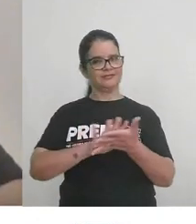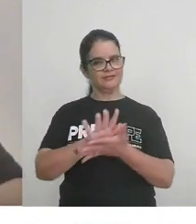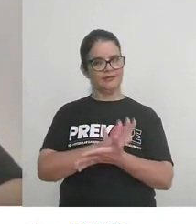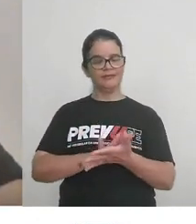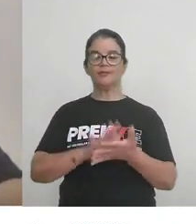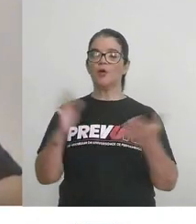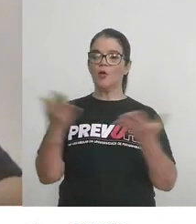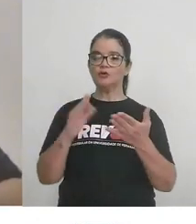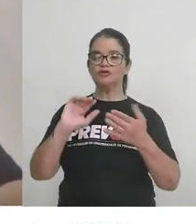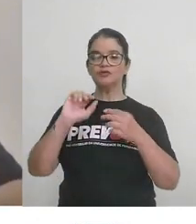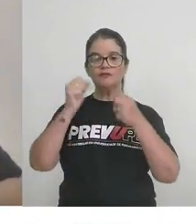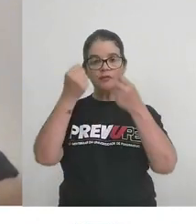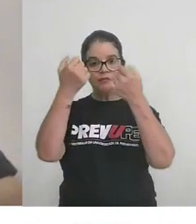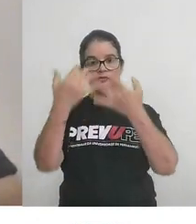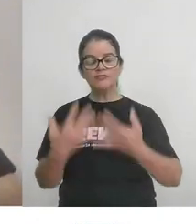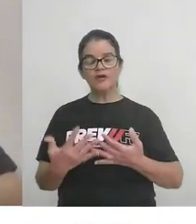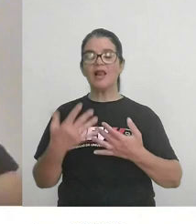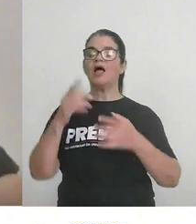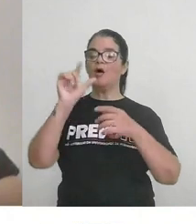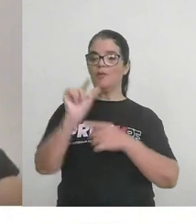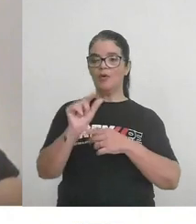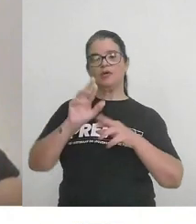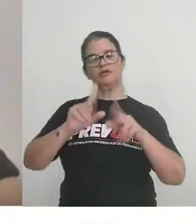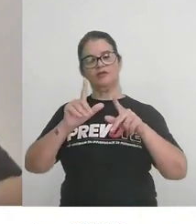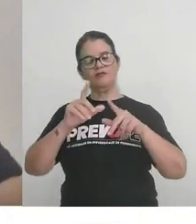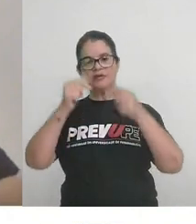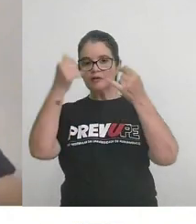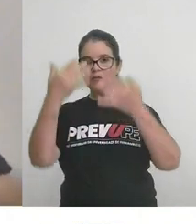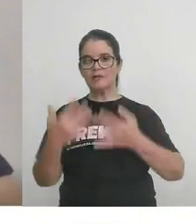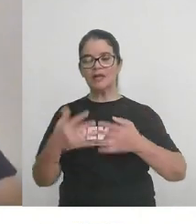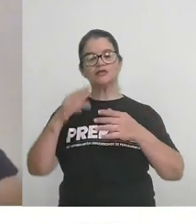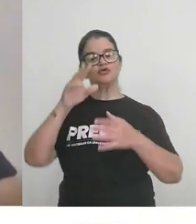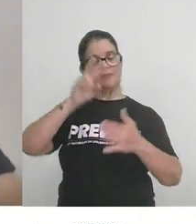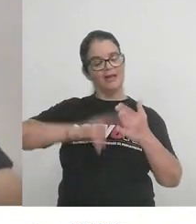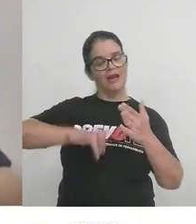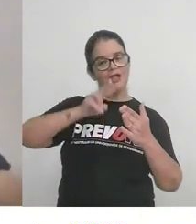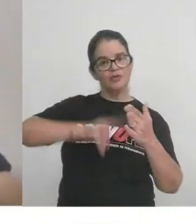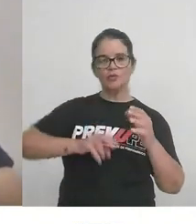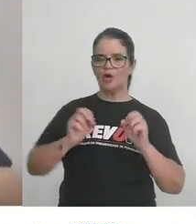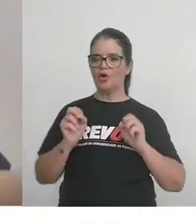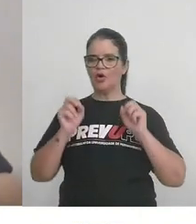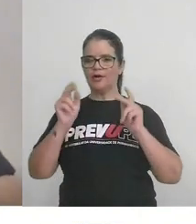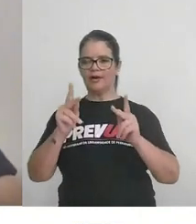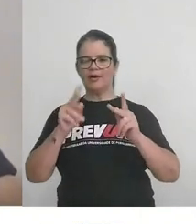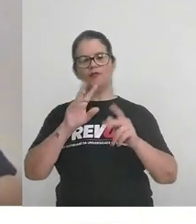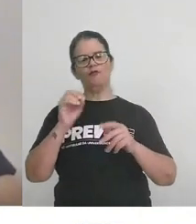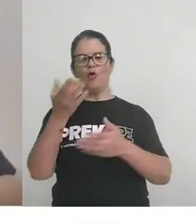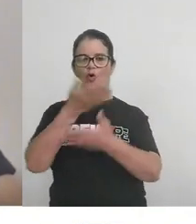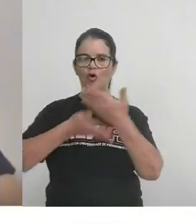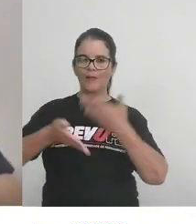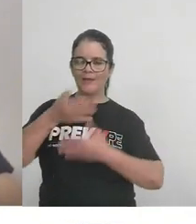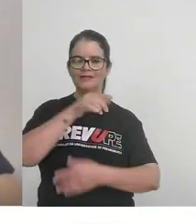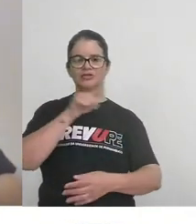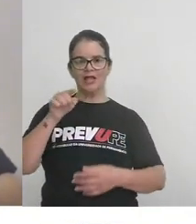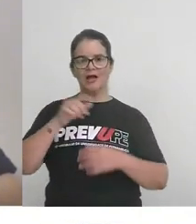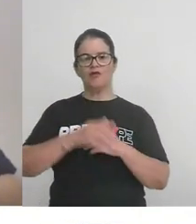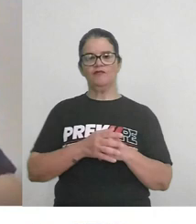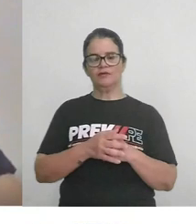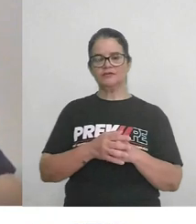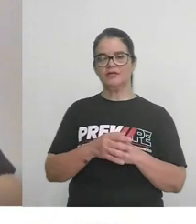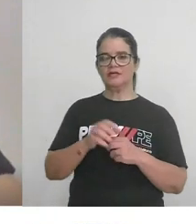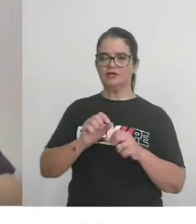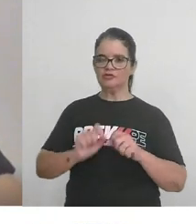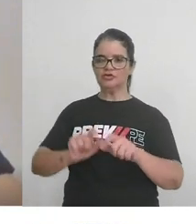nós vamos falar um pouquinho diferente. Vamos falar sobre leitura, ok? Então, vou compartilhar com vocês